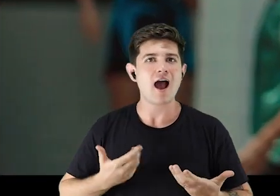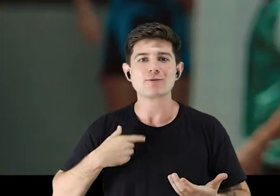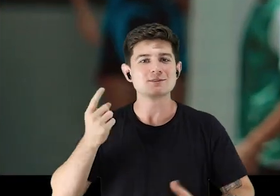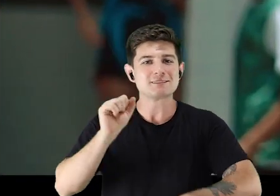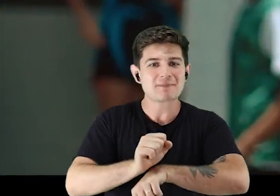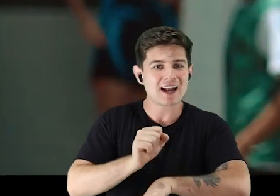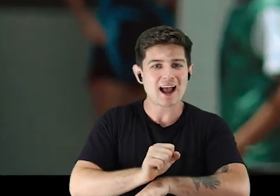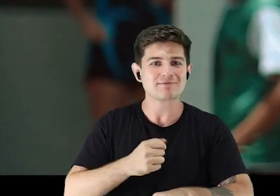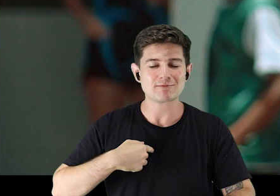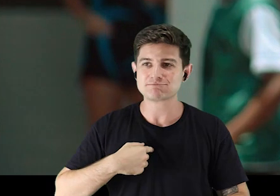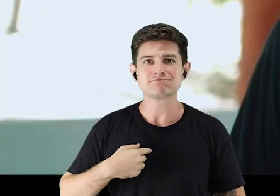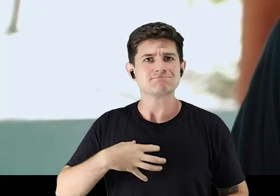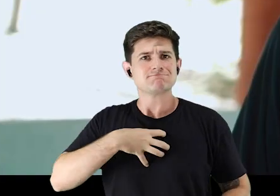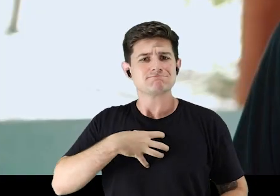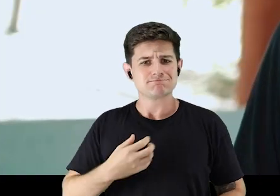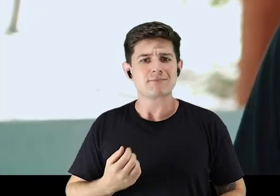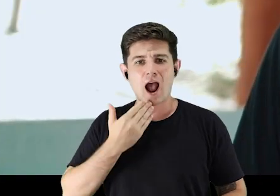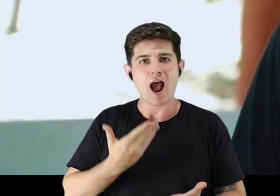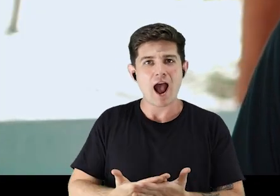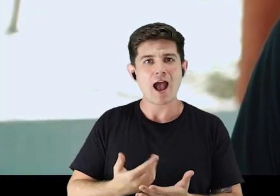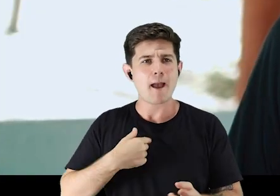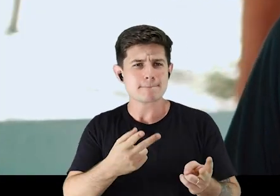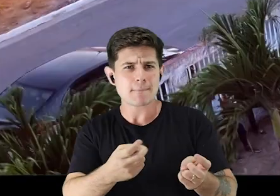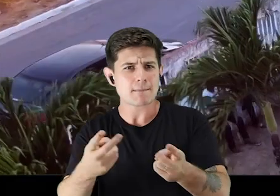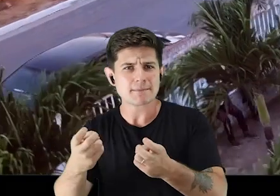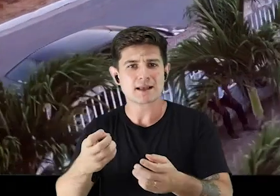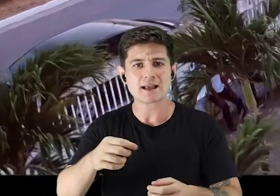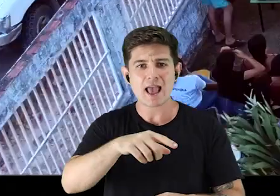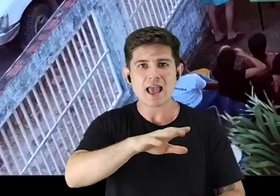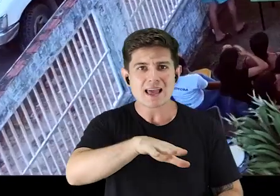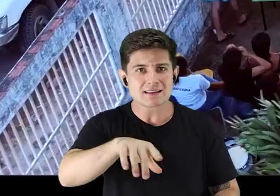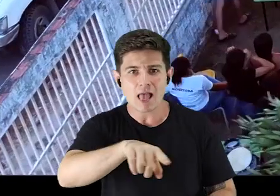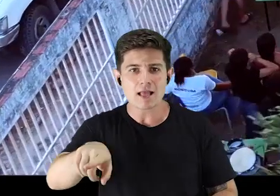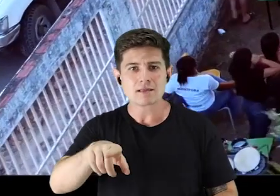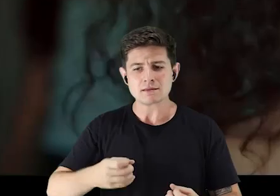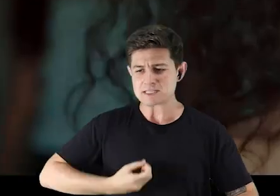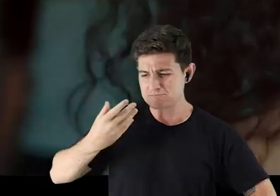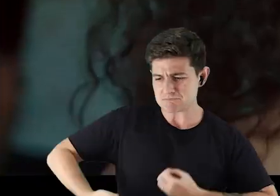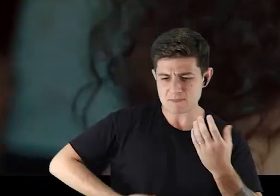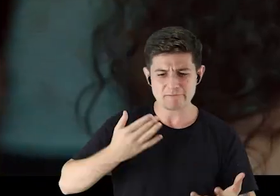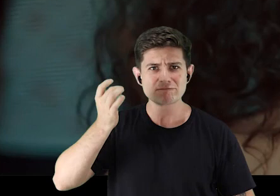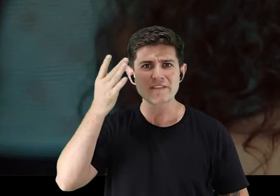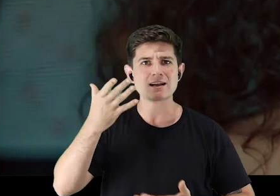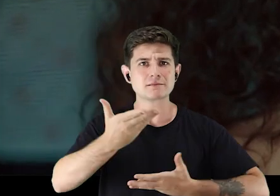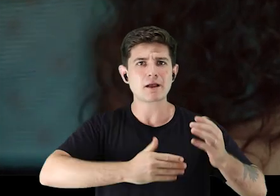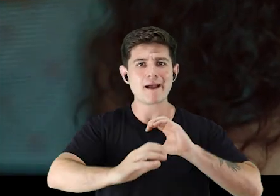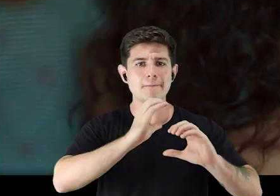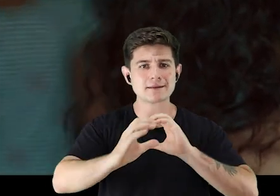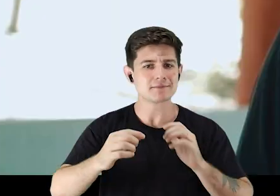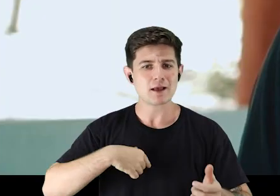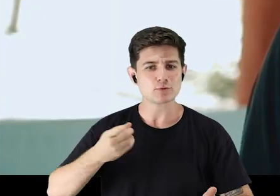eu não esperava e me impressionou também a forma como até mesmo as crianças se expressam, assim, a facilidade delas, assim,